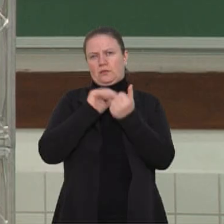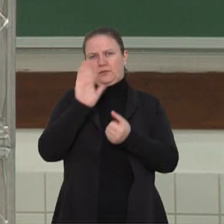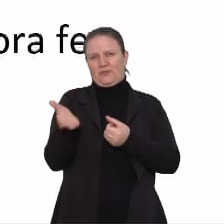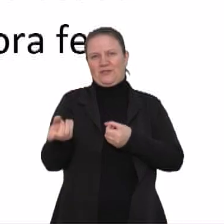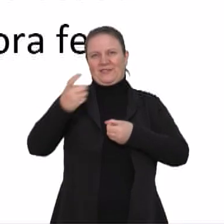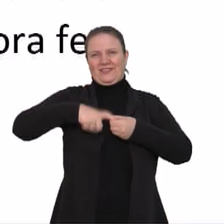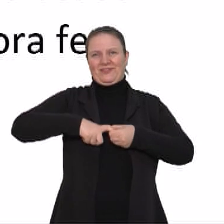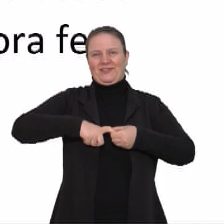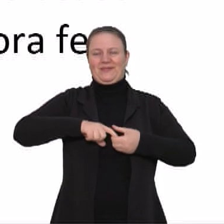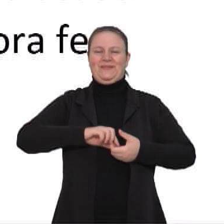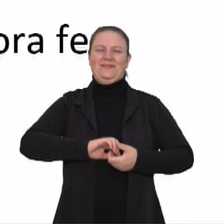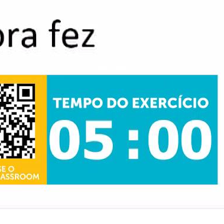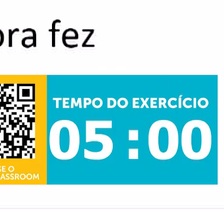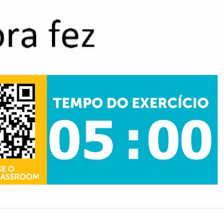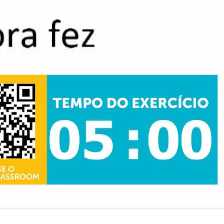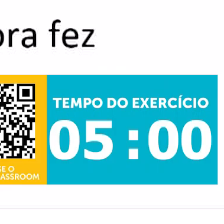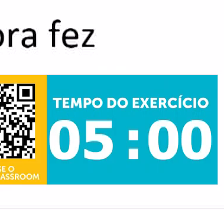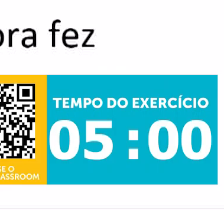aqui.